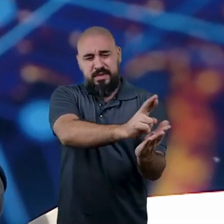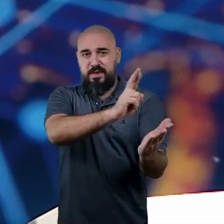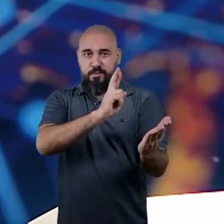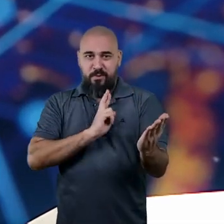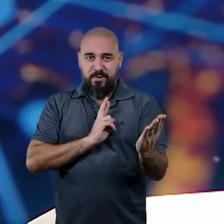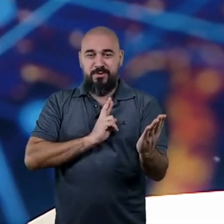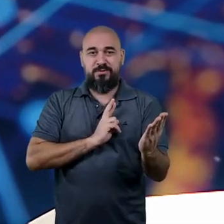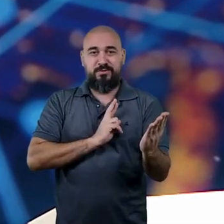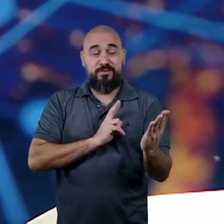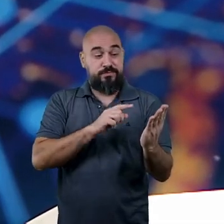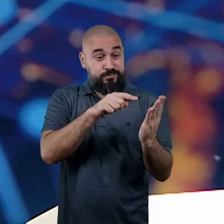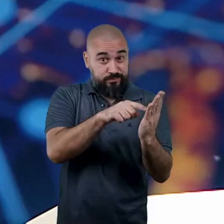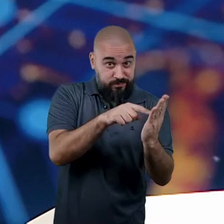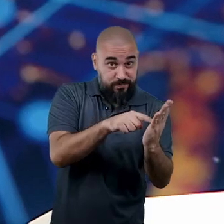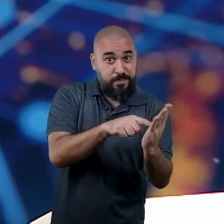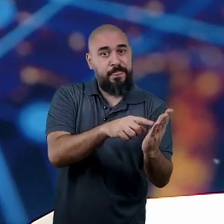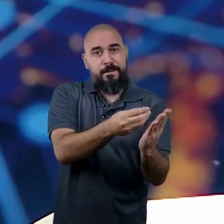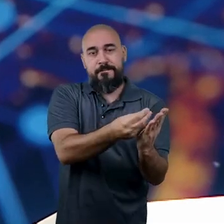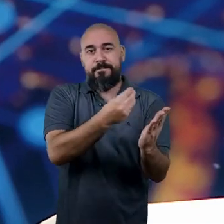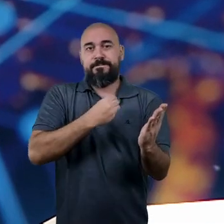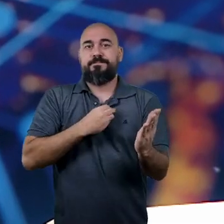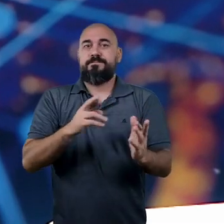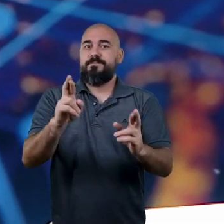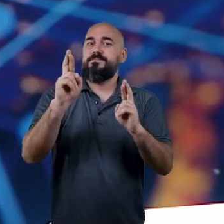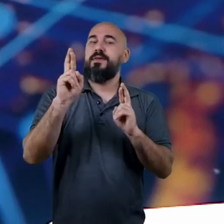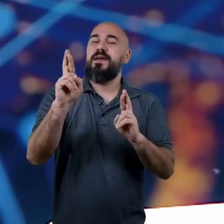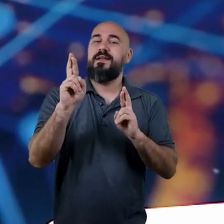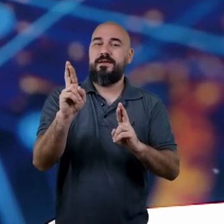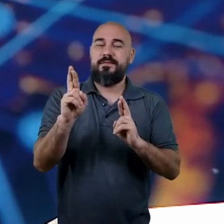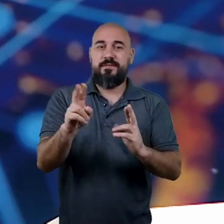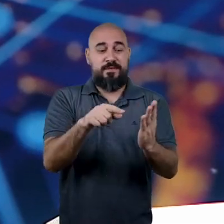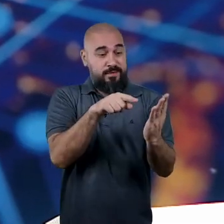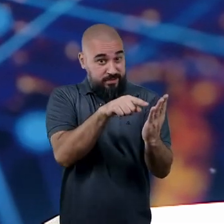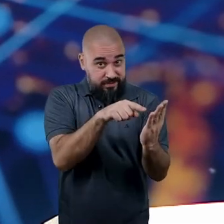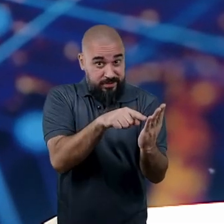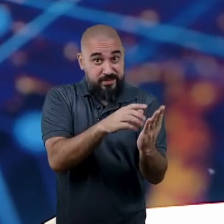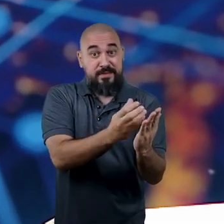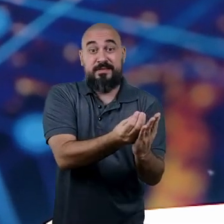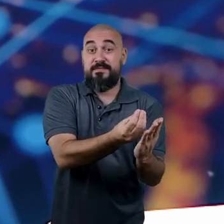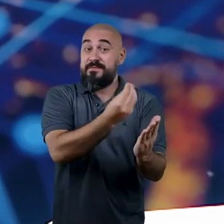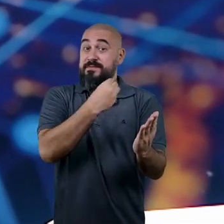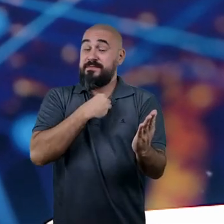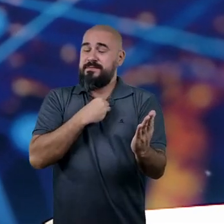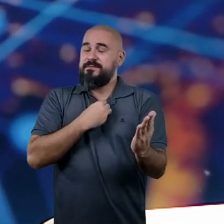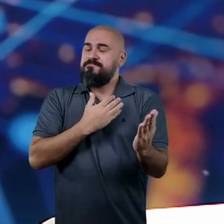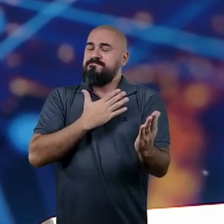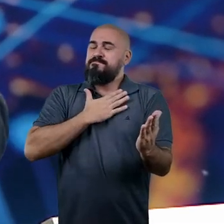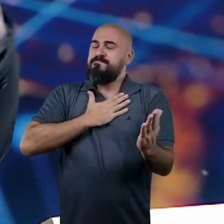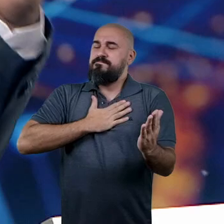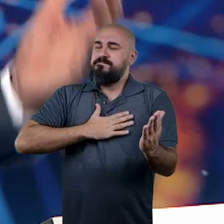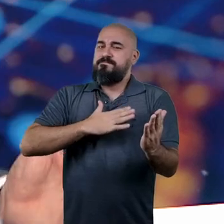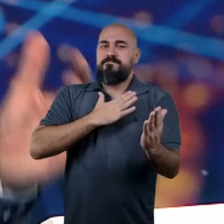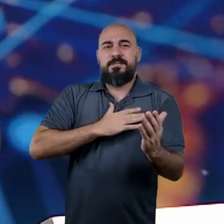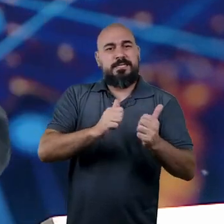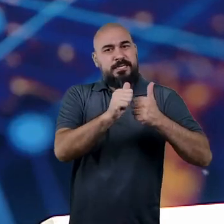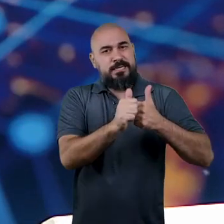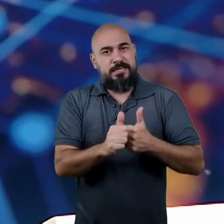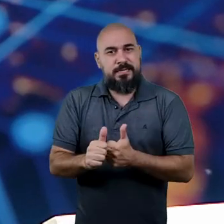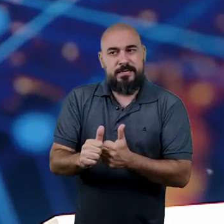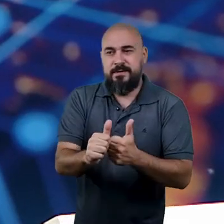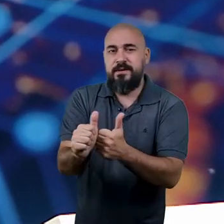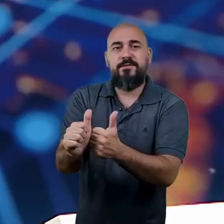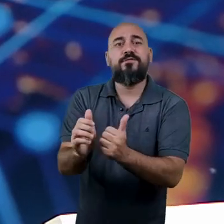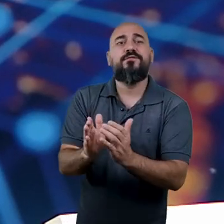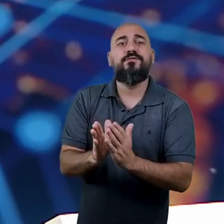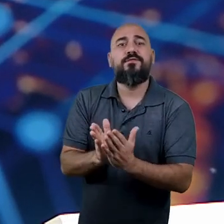vazia. A palavra que nos dá esperança. A palavra que nos acompanha enquanto estamos na jornada desta